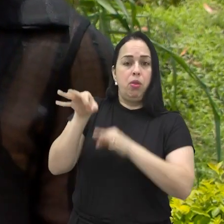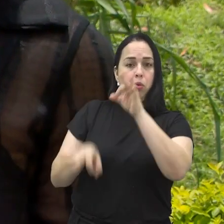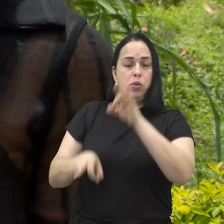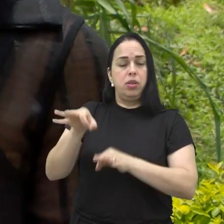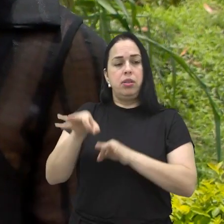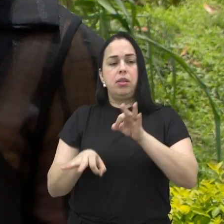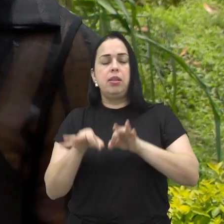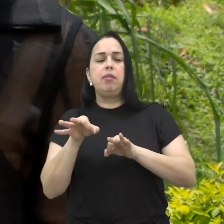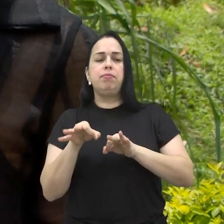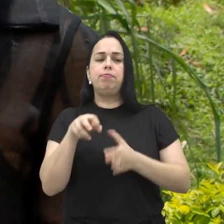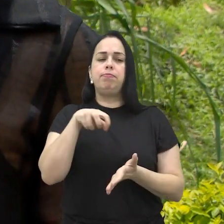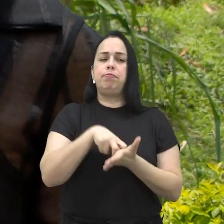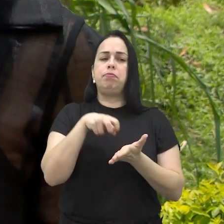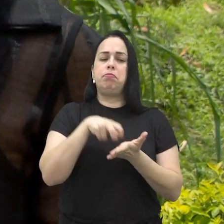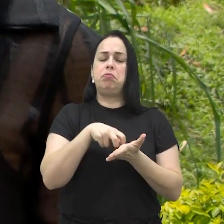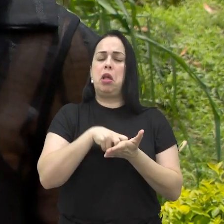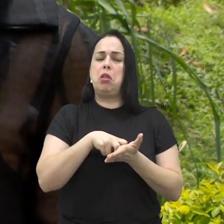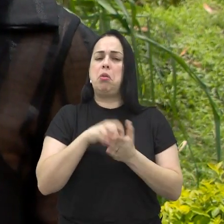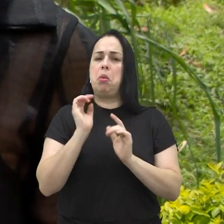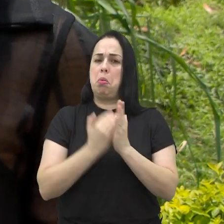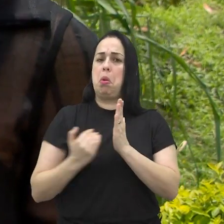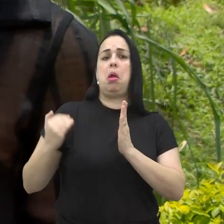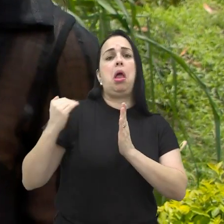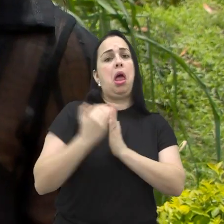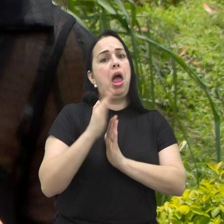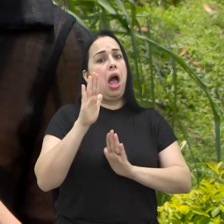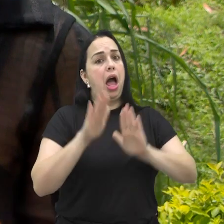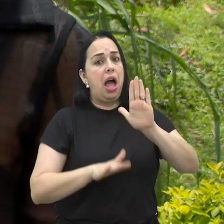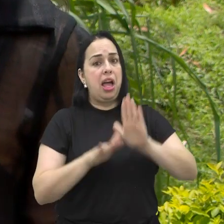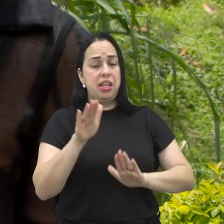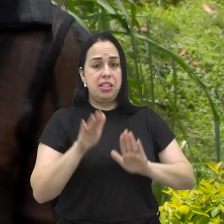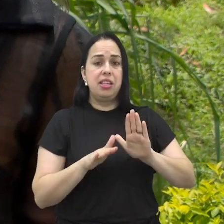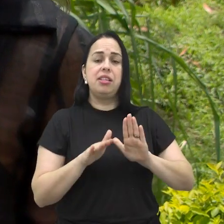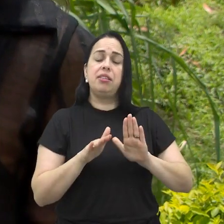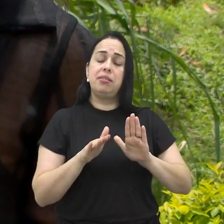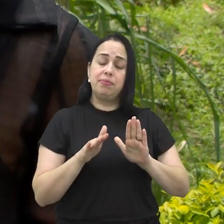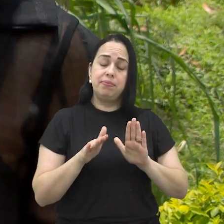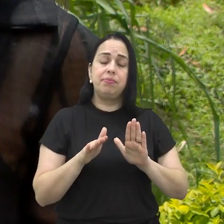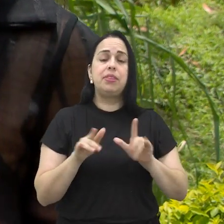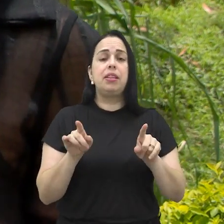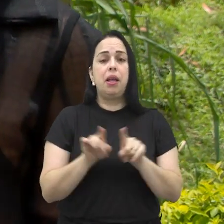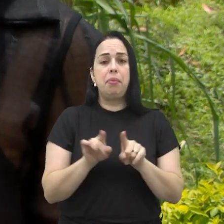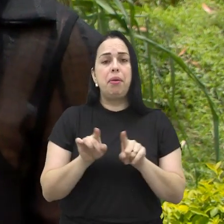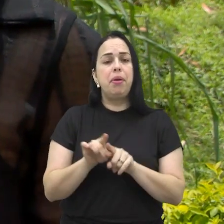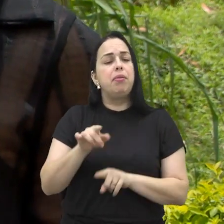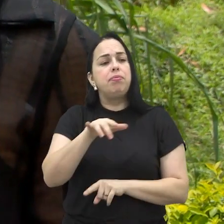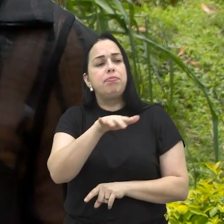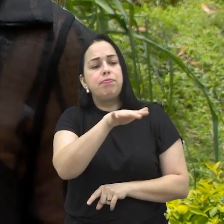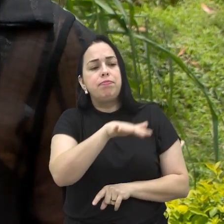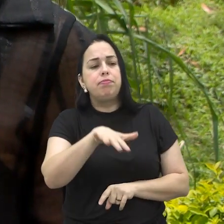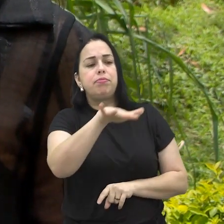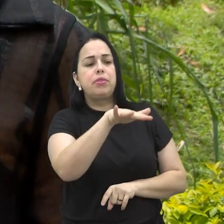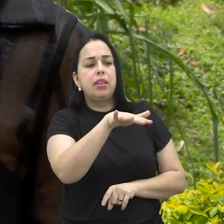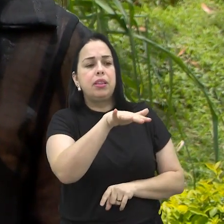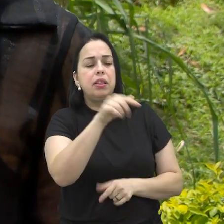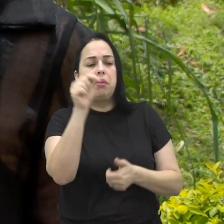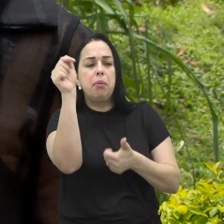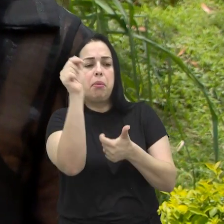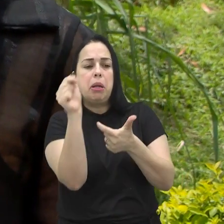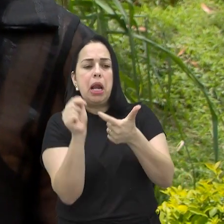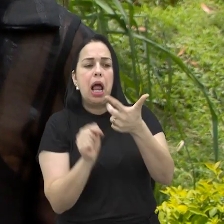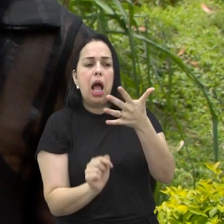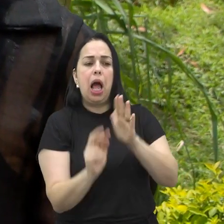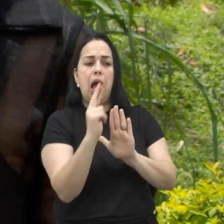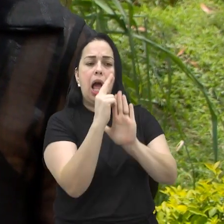a decisão, aumentando a punibilidade, muitas vezes por omissão do poder público e também do privado,